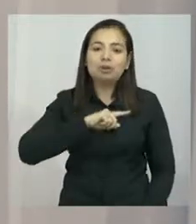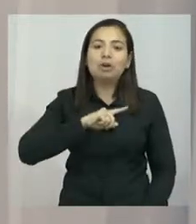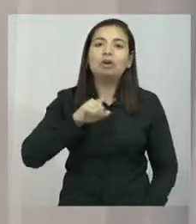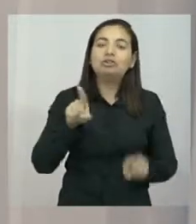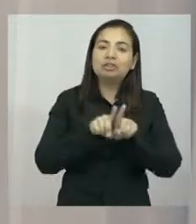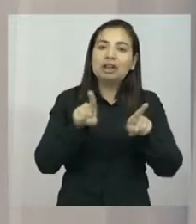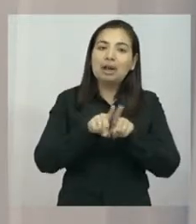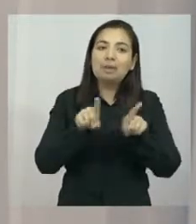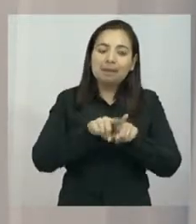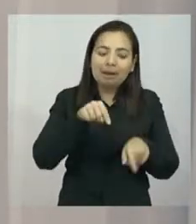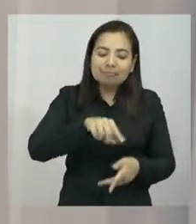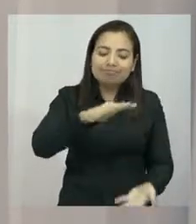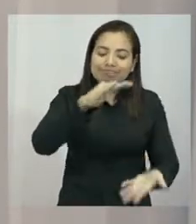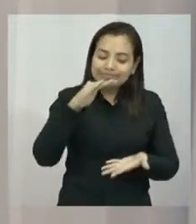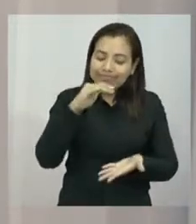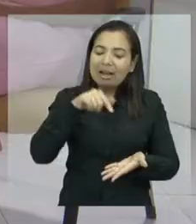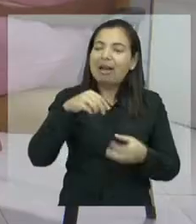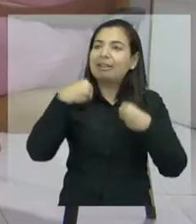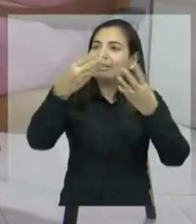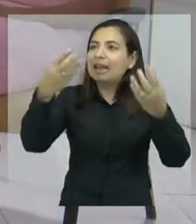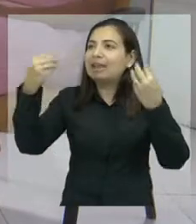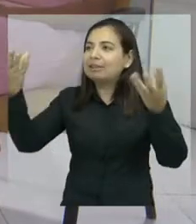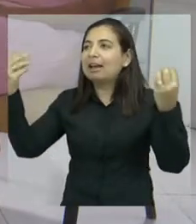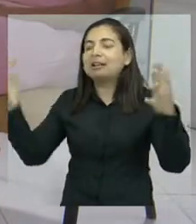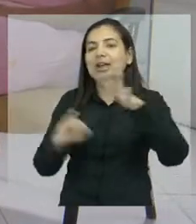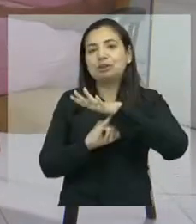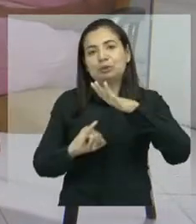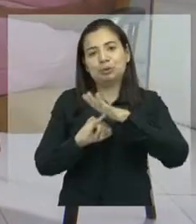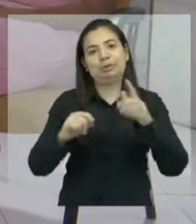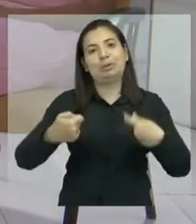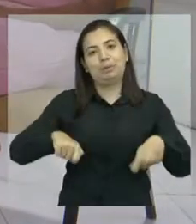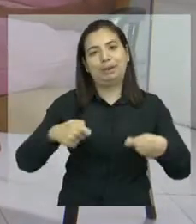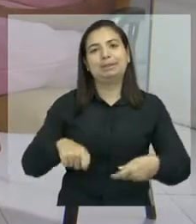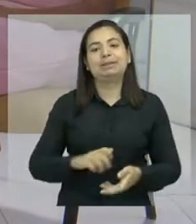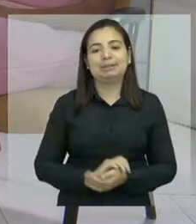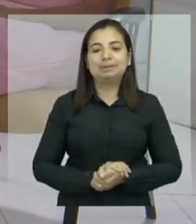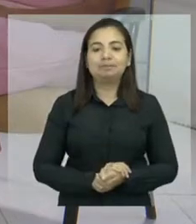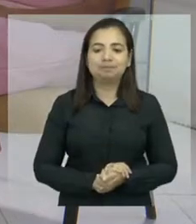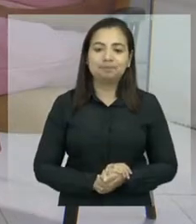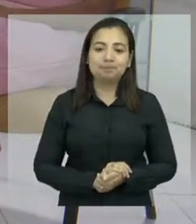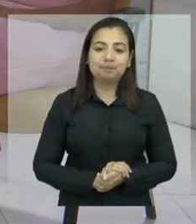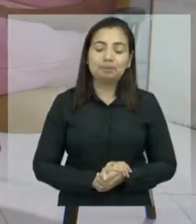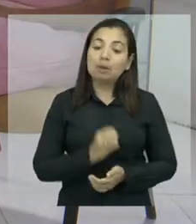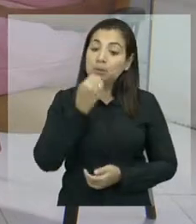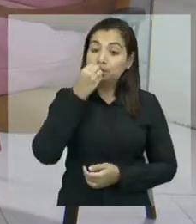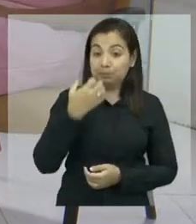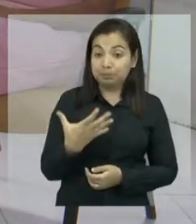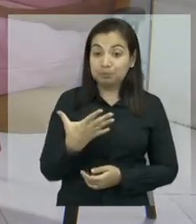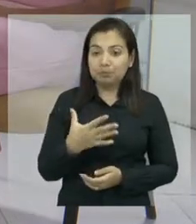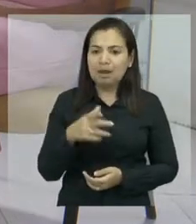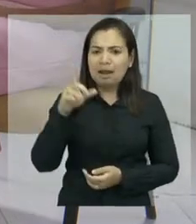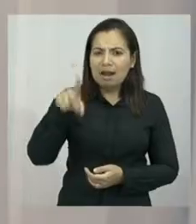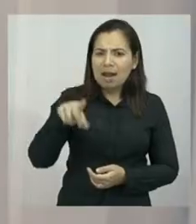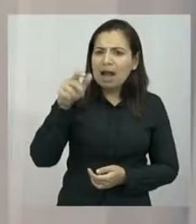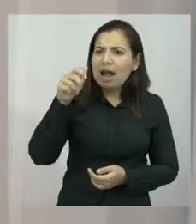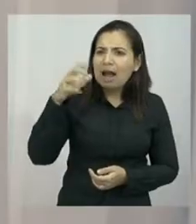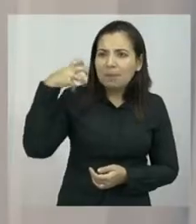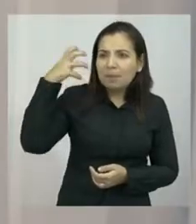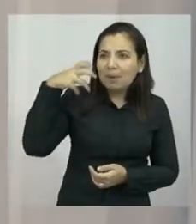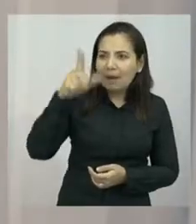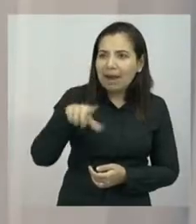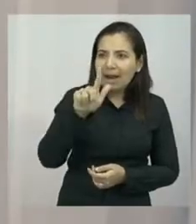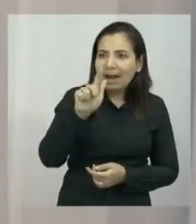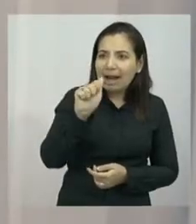esse alimento para instituições. Muito bom. E uma das participantes é Gabriela Rocha.